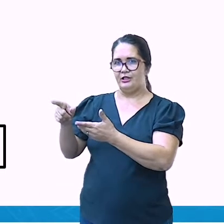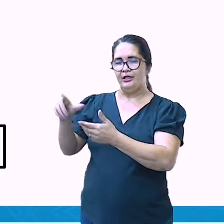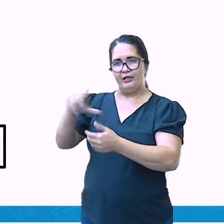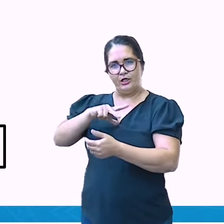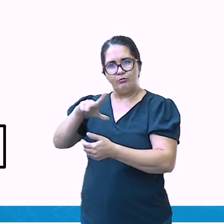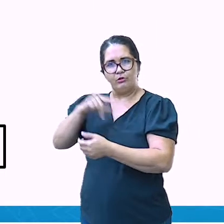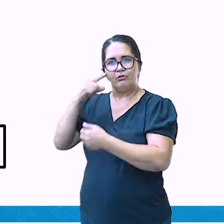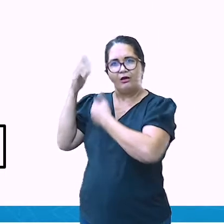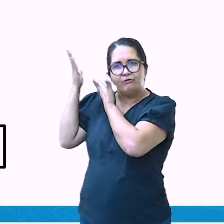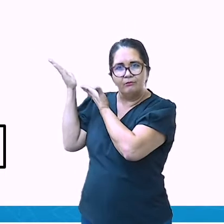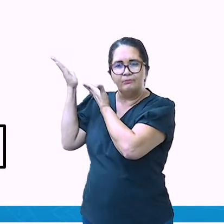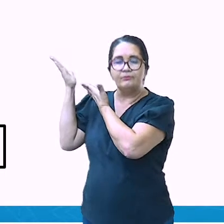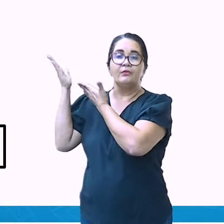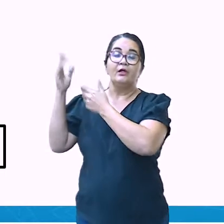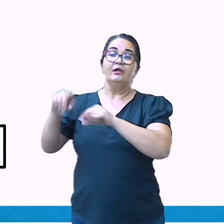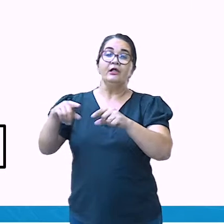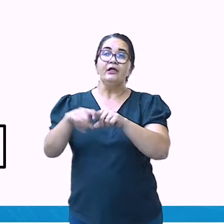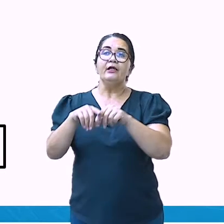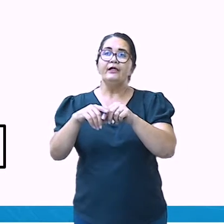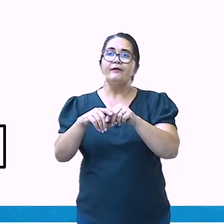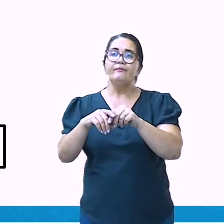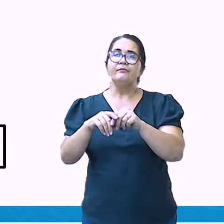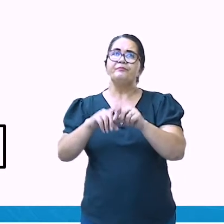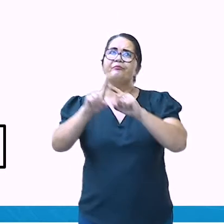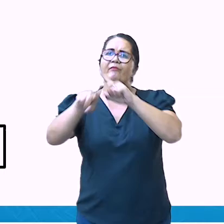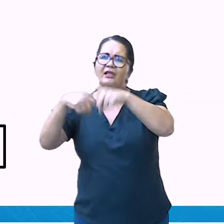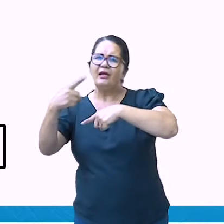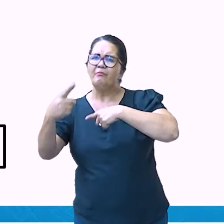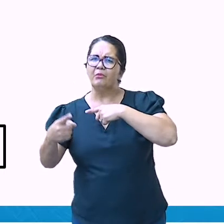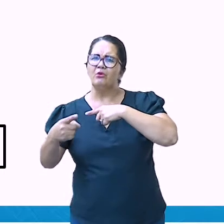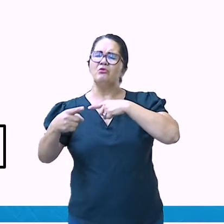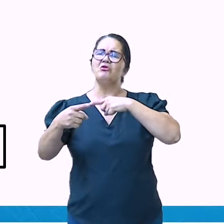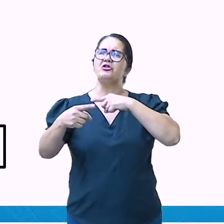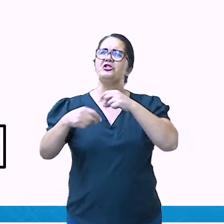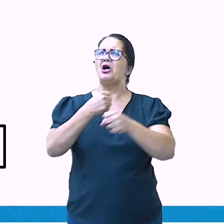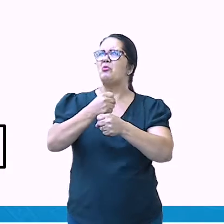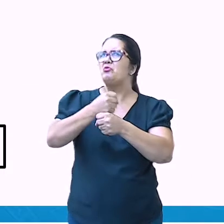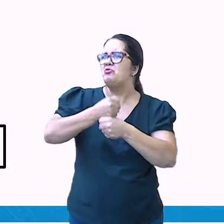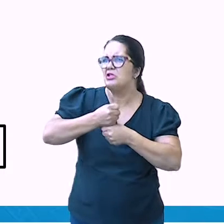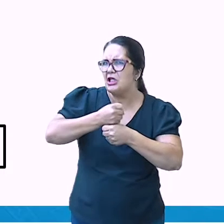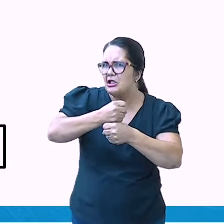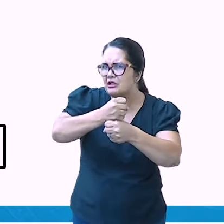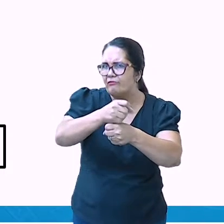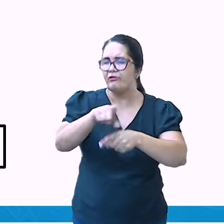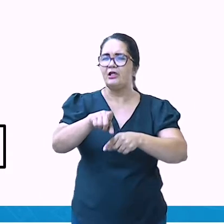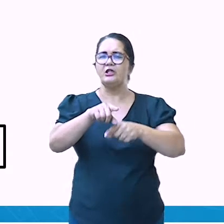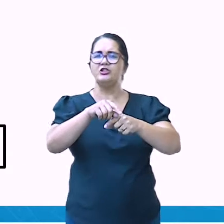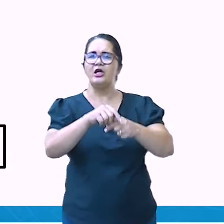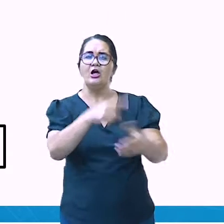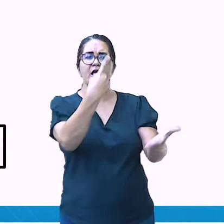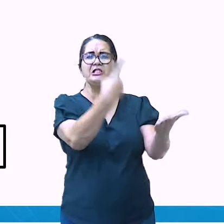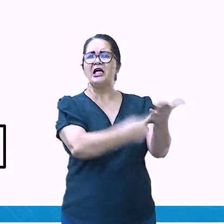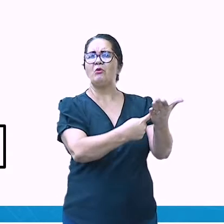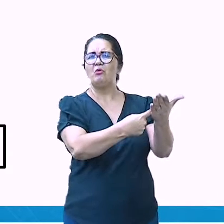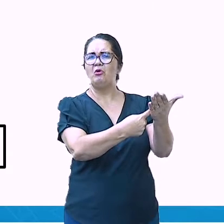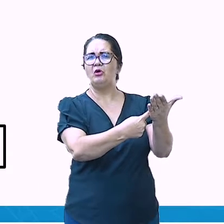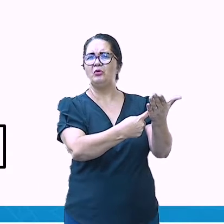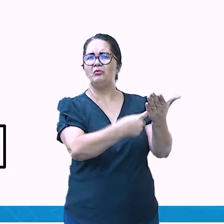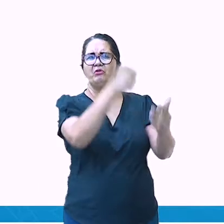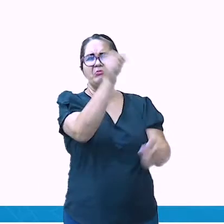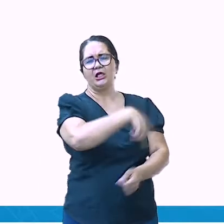eles passaram a fazer toda essa outra questão de descobrimento aqui desse outro